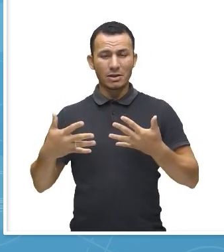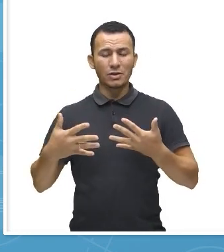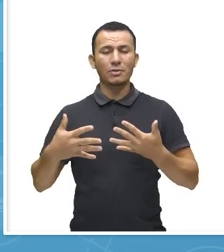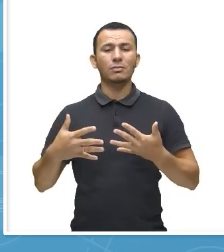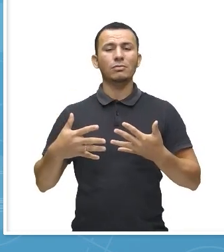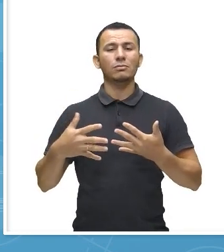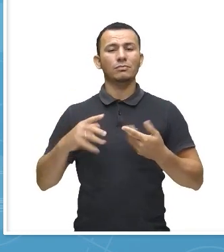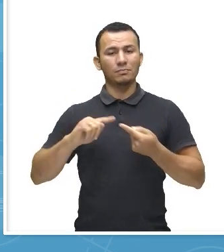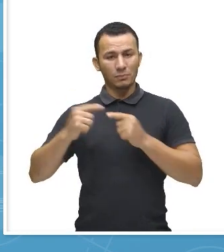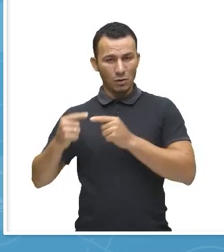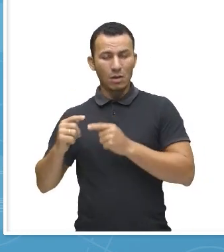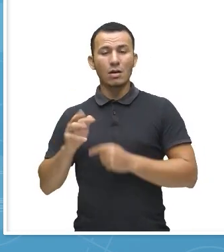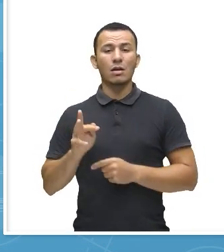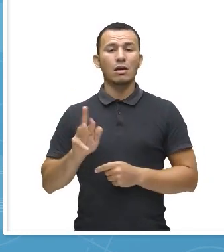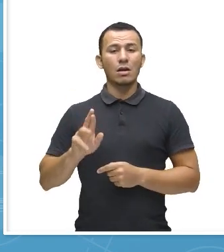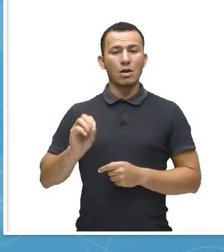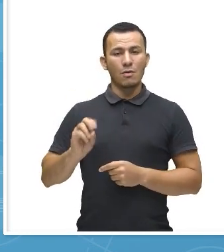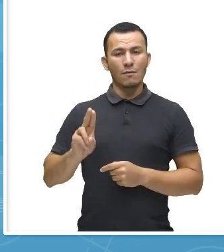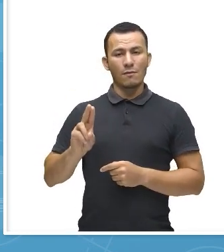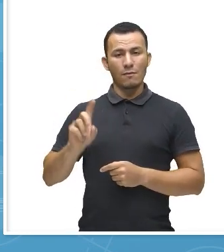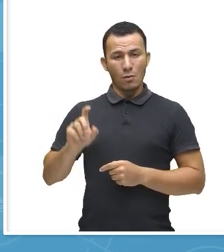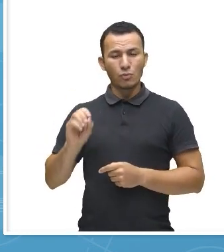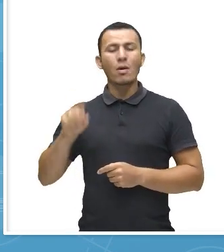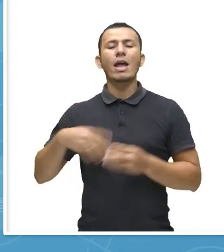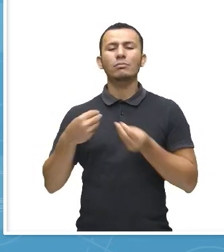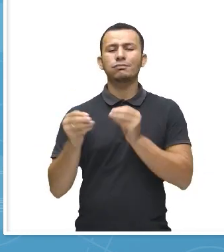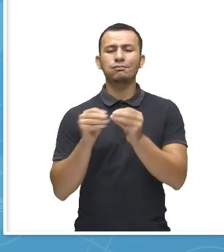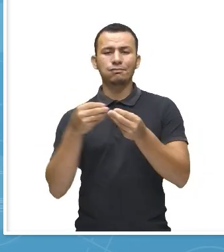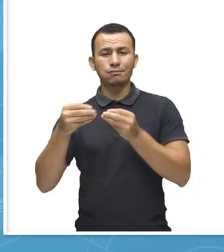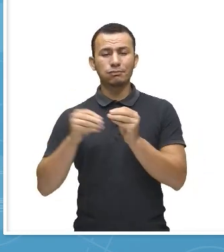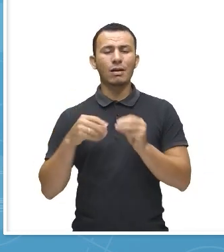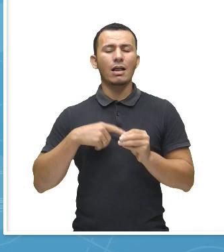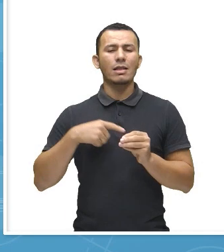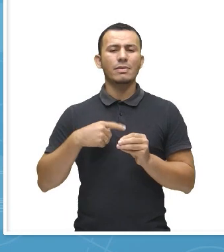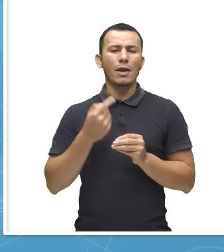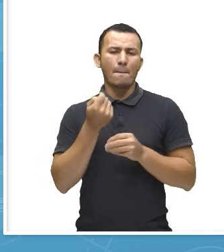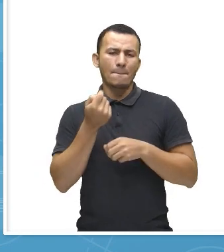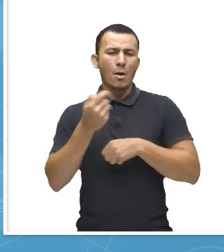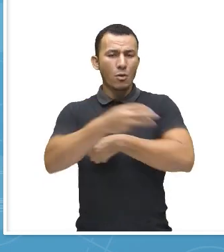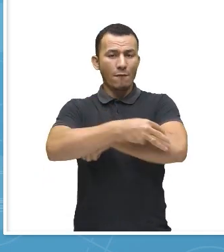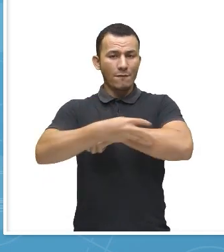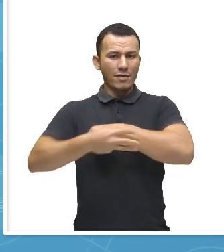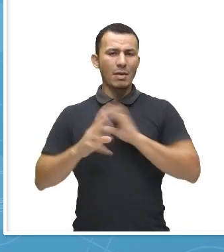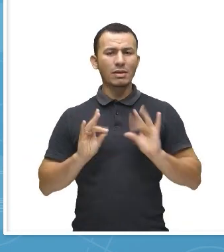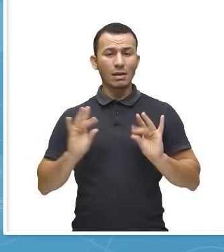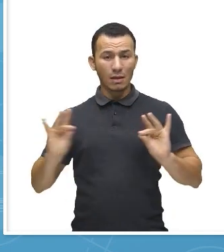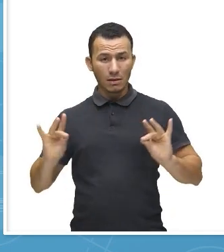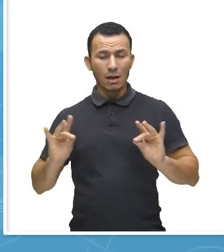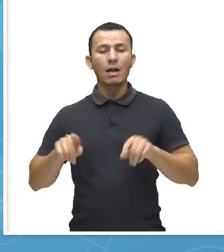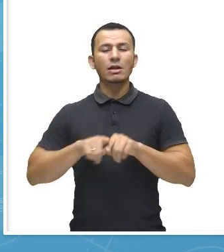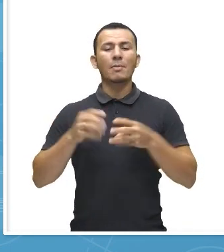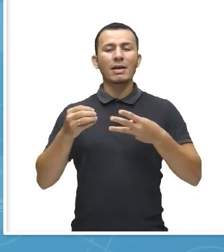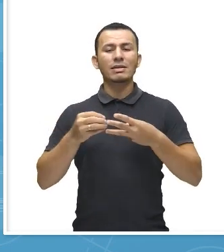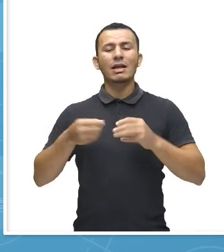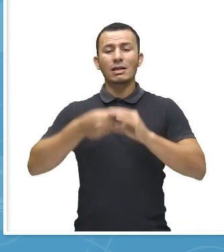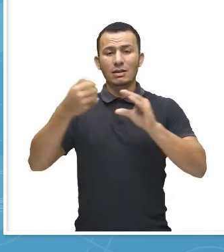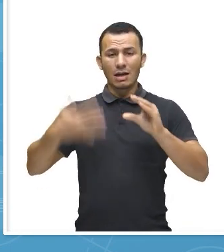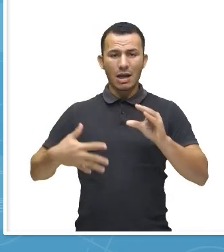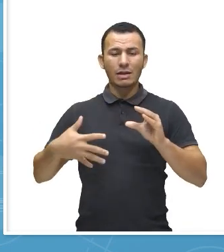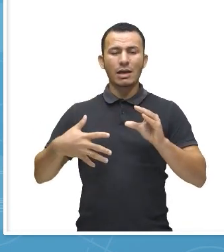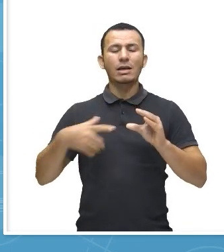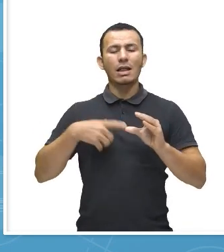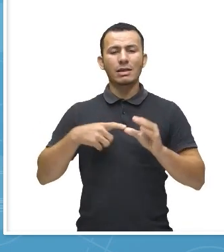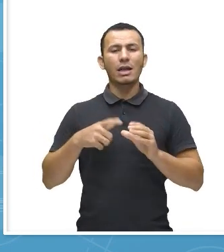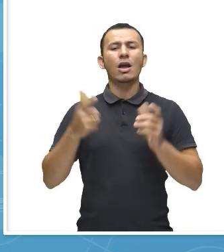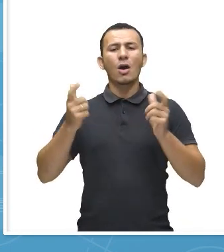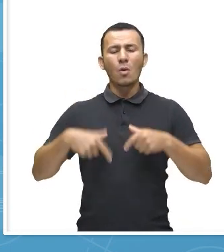propriamente dito frouxo é muito flexível, possui poucas fibras de colágeno e as células características estão